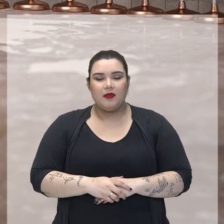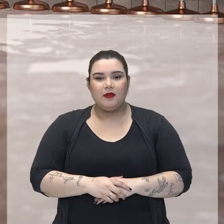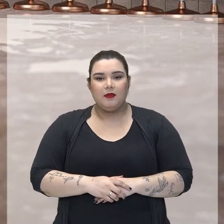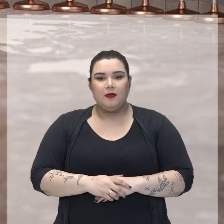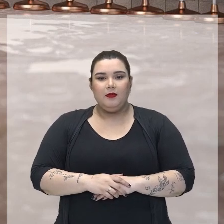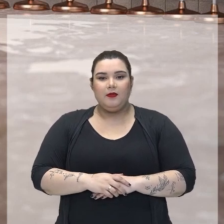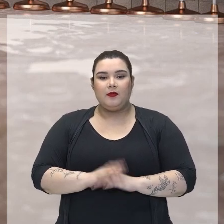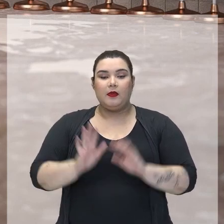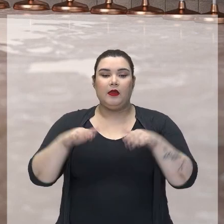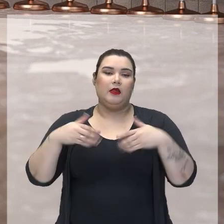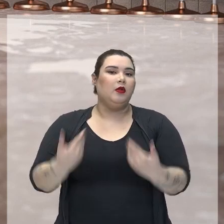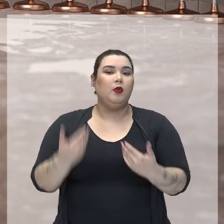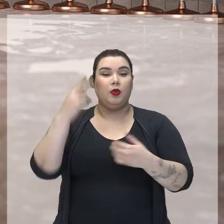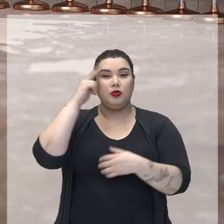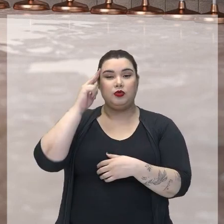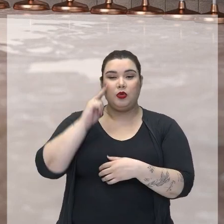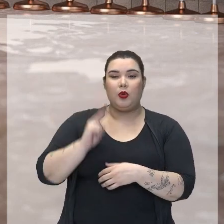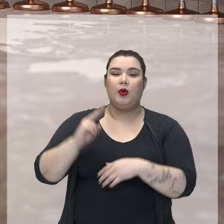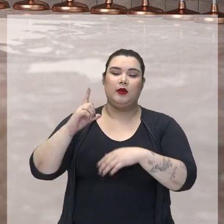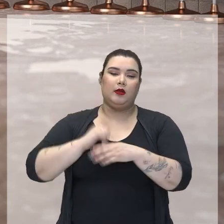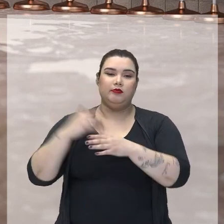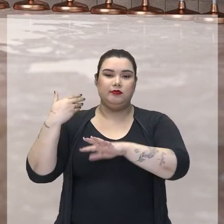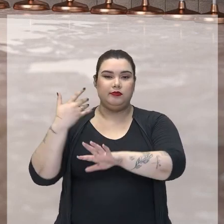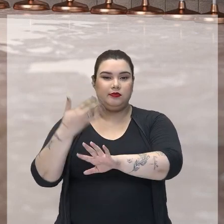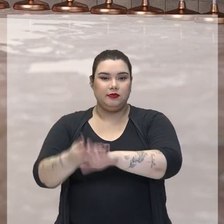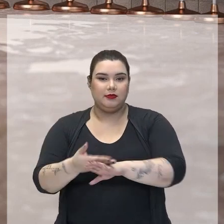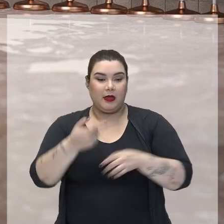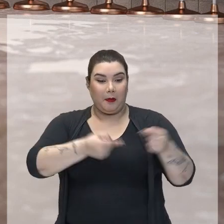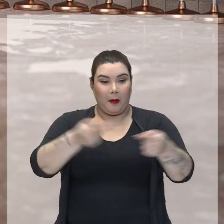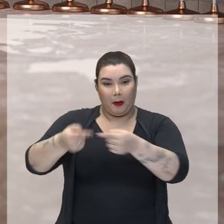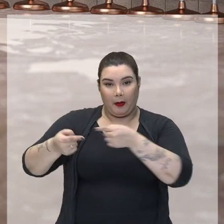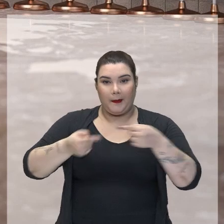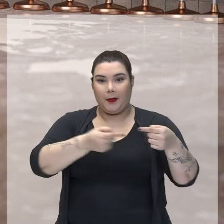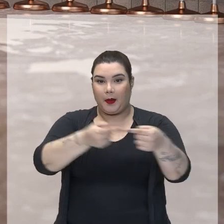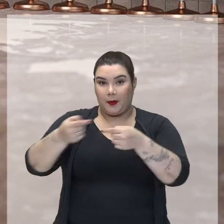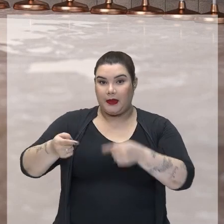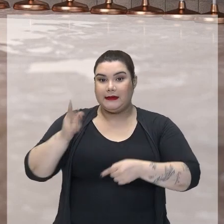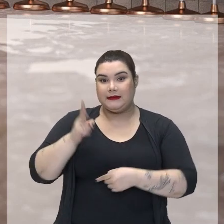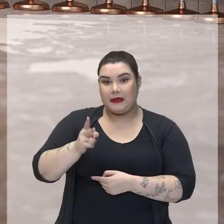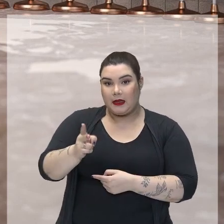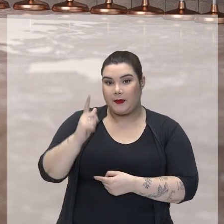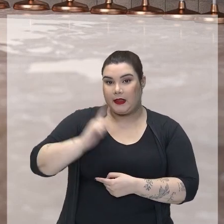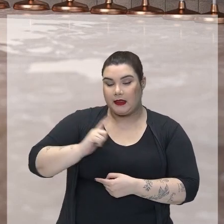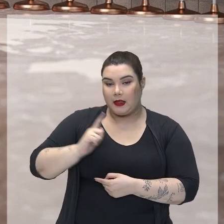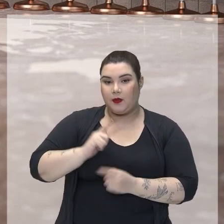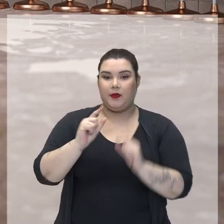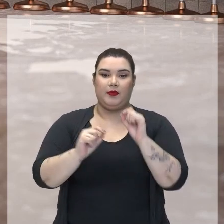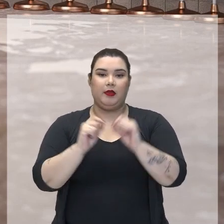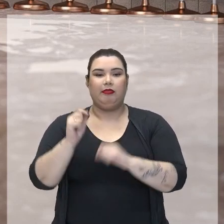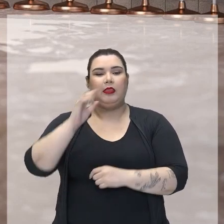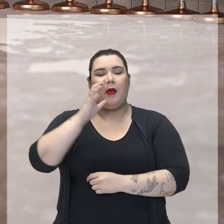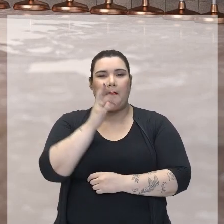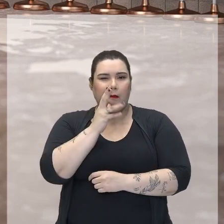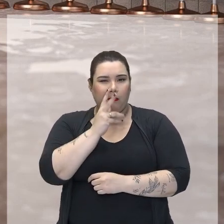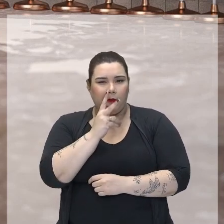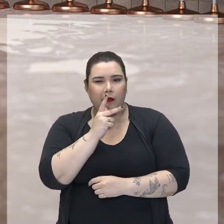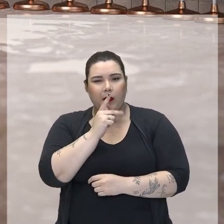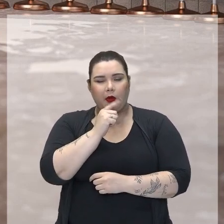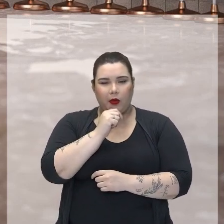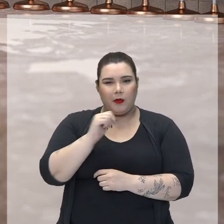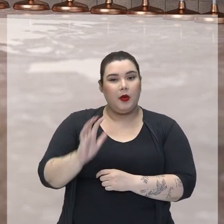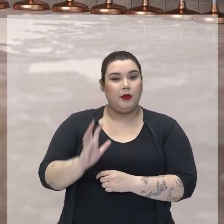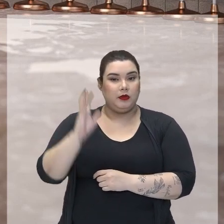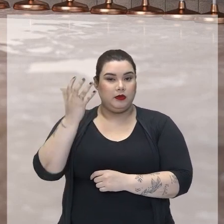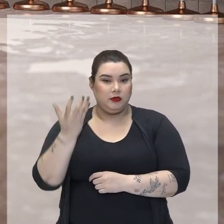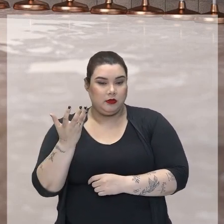ao longo do tempo, deliberações como essa aqui, tá? elas demoraram um pouco para acontecer e